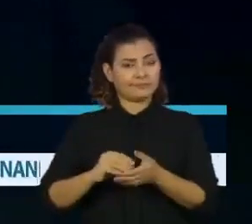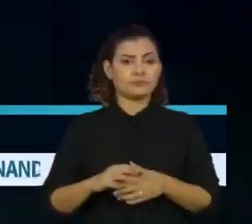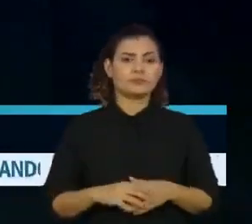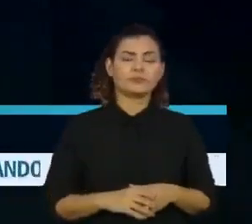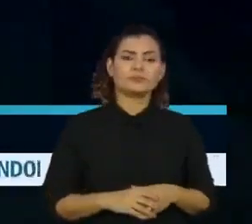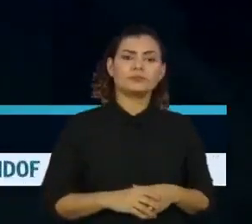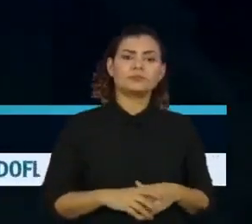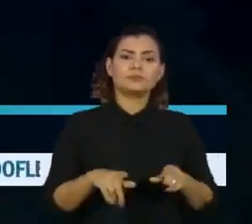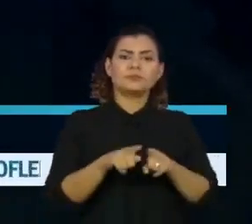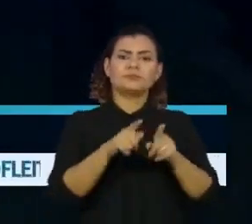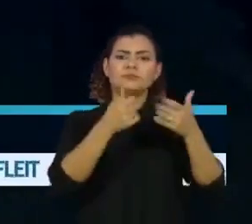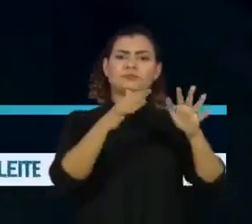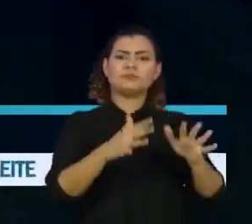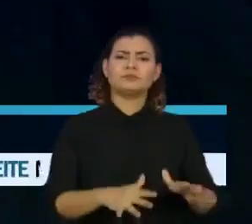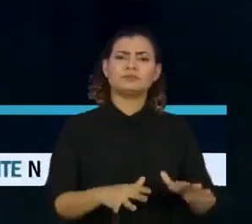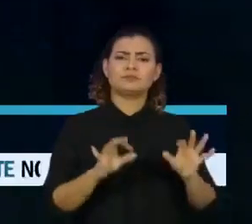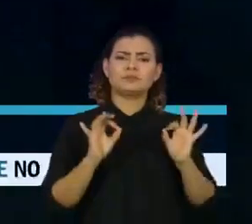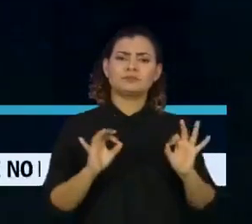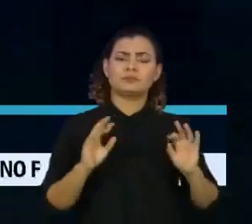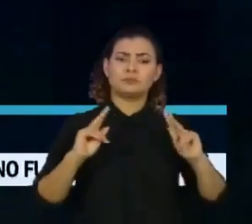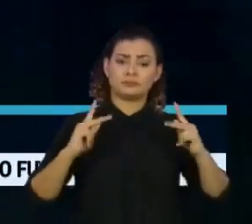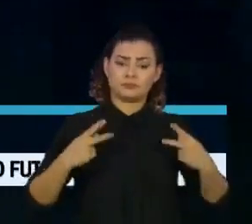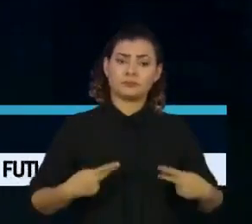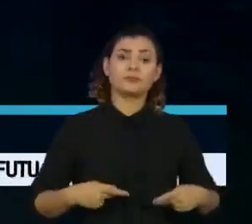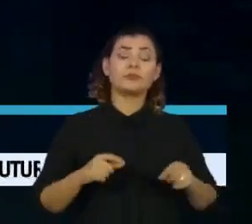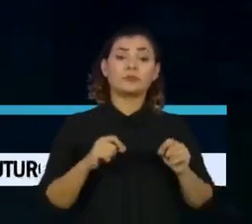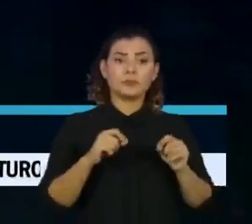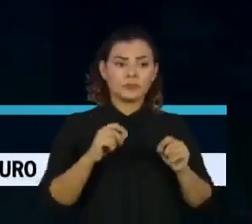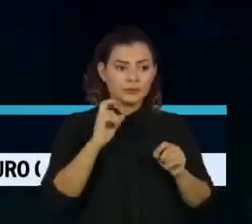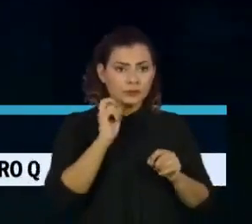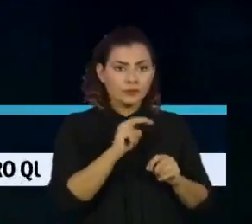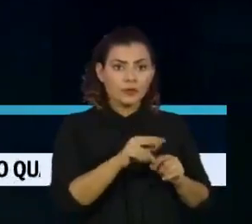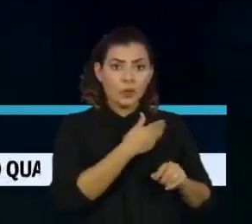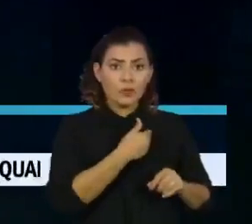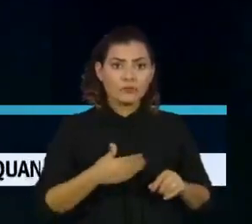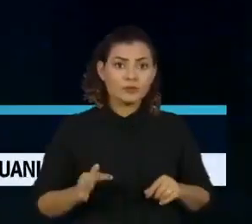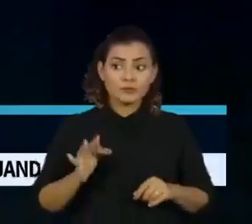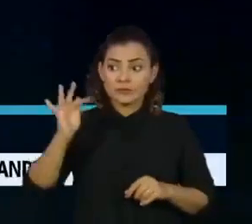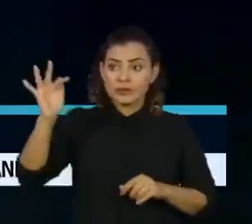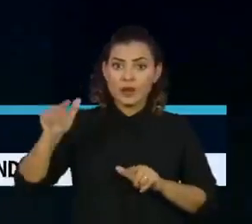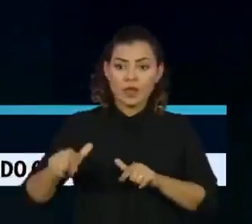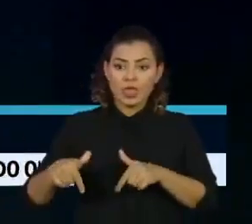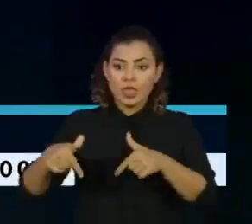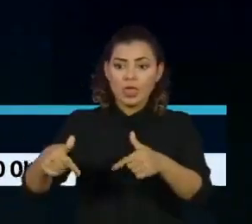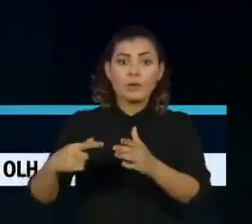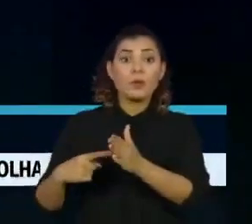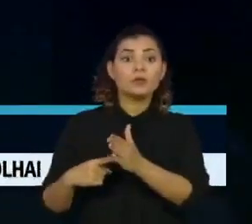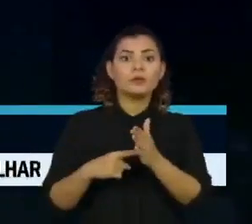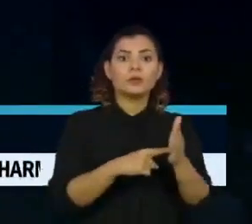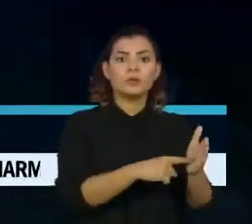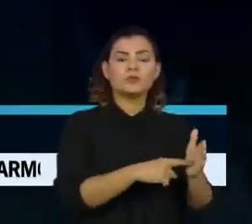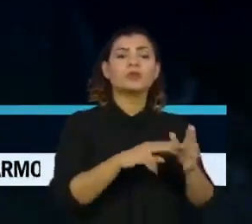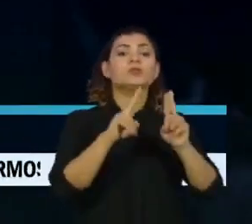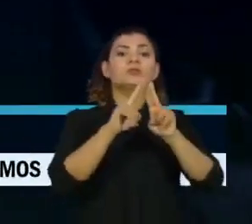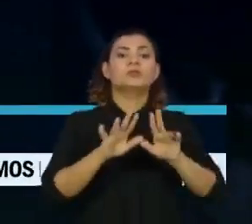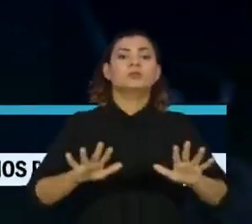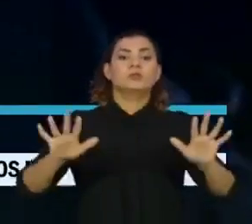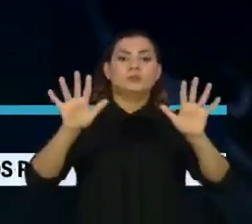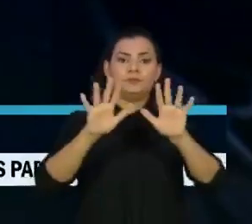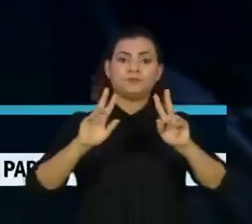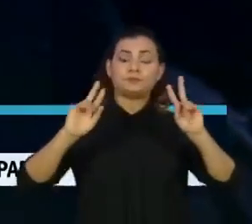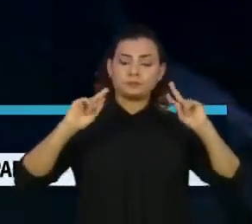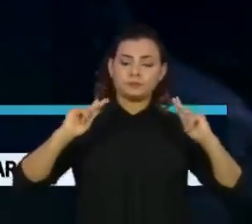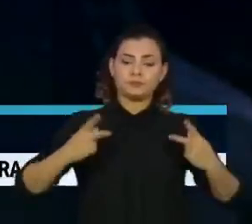uma devastadora tragédia humanitária. Assim foi descrita a atuação do governo federal na denúncia encaminhada à Comissão dos Direitos Humanos da